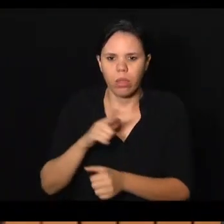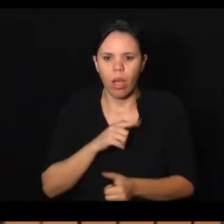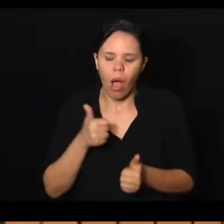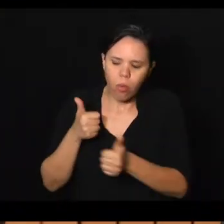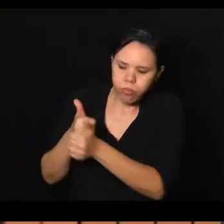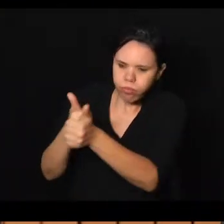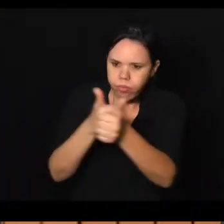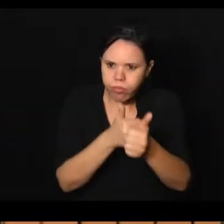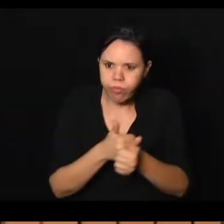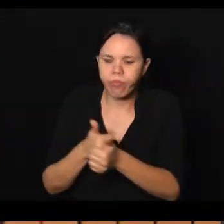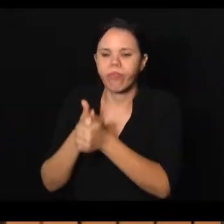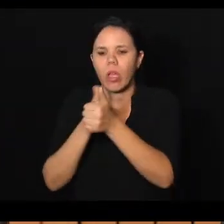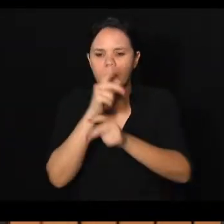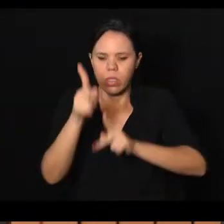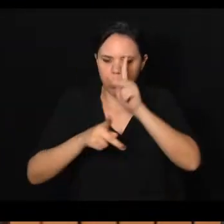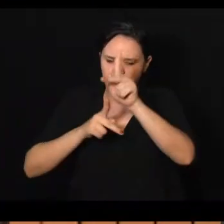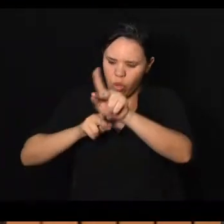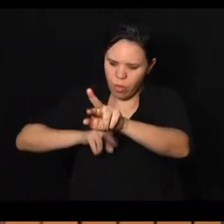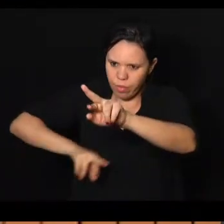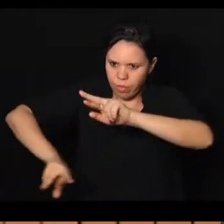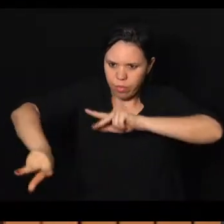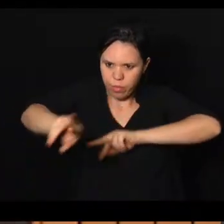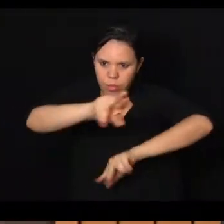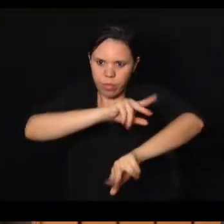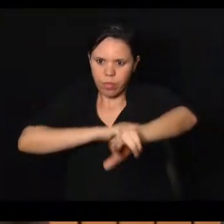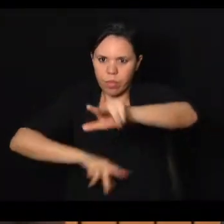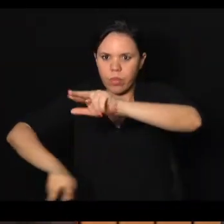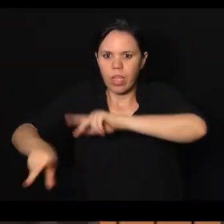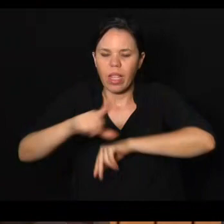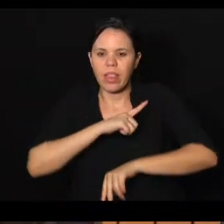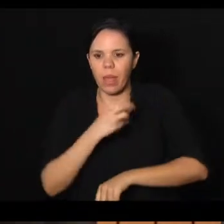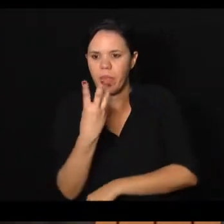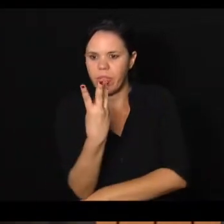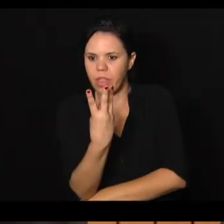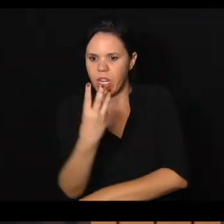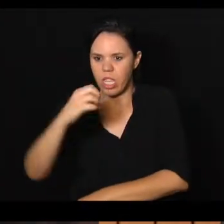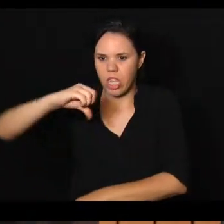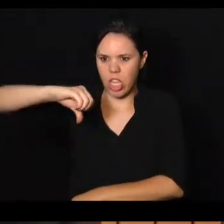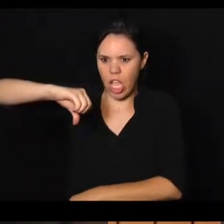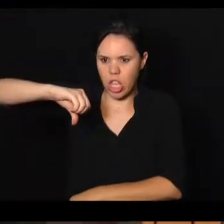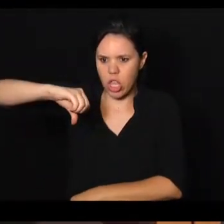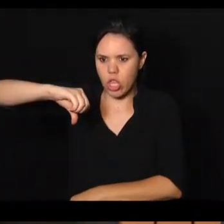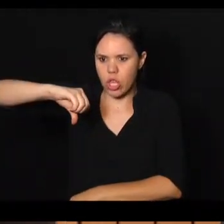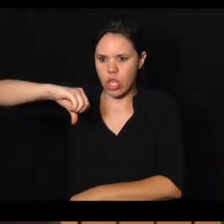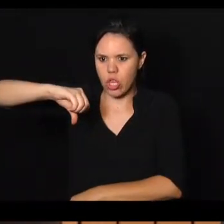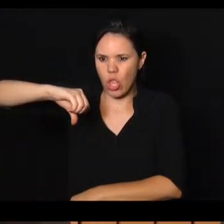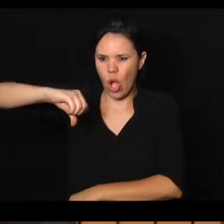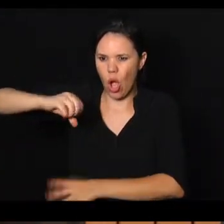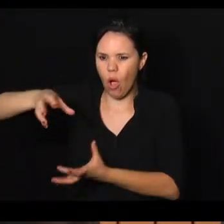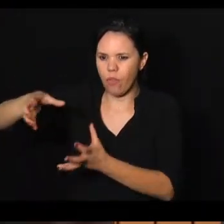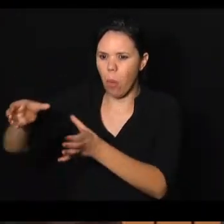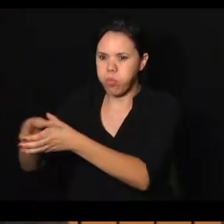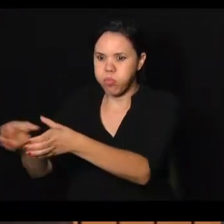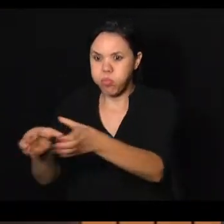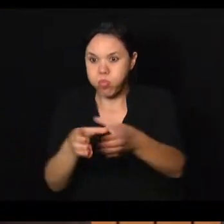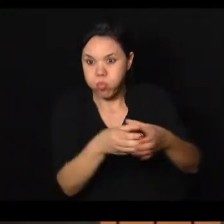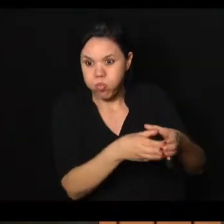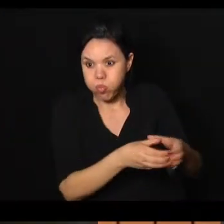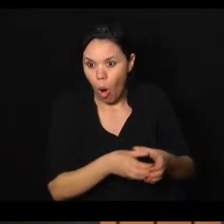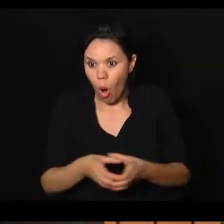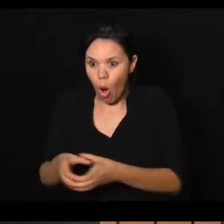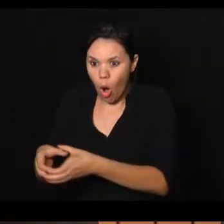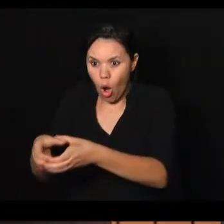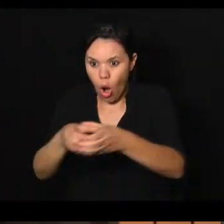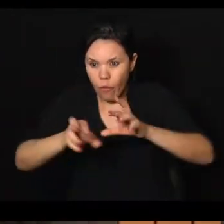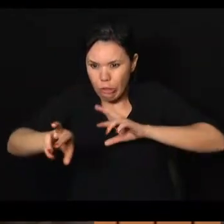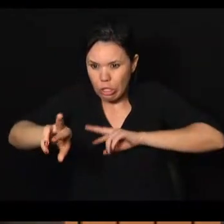povos tradicionais do Brasil. Temos, senhores, 39 povos tradicionais diferentes. Quando a gente fala